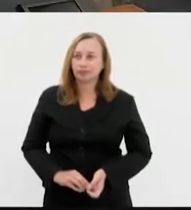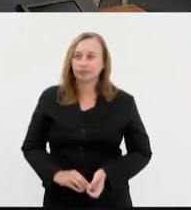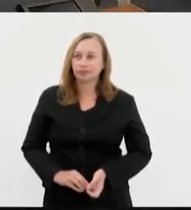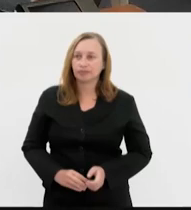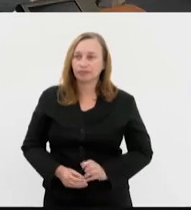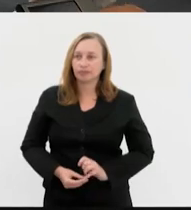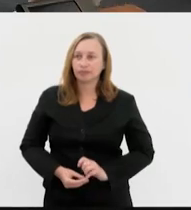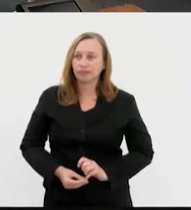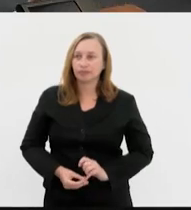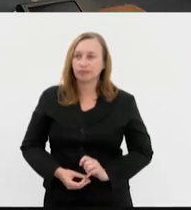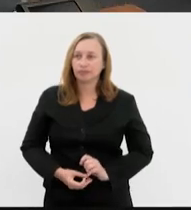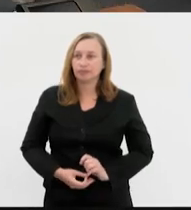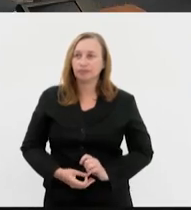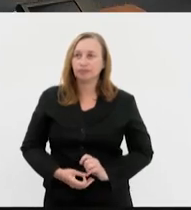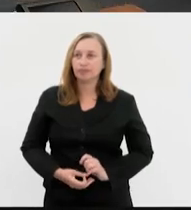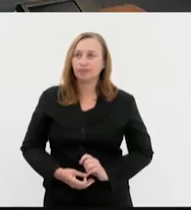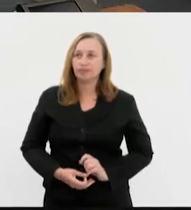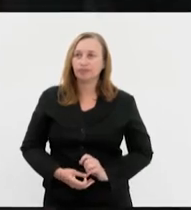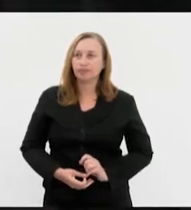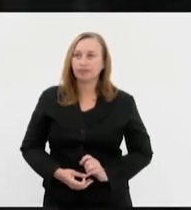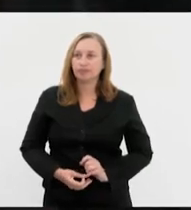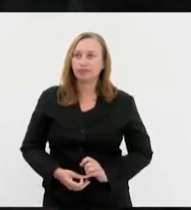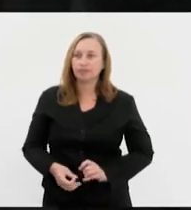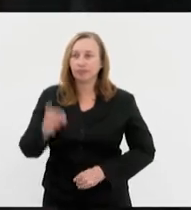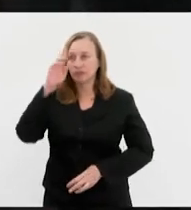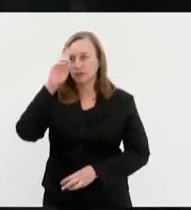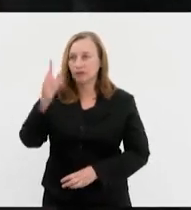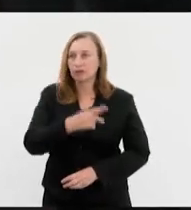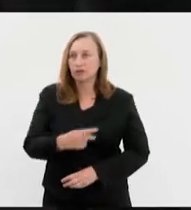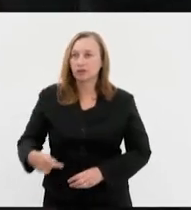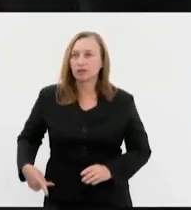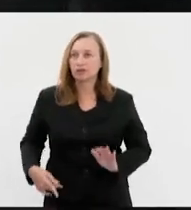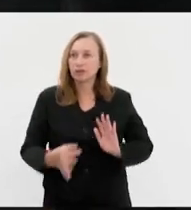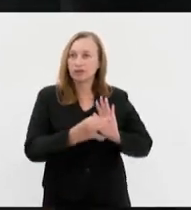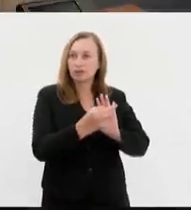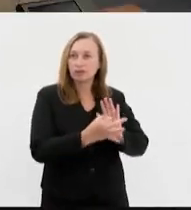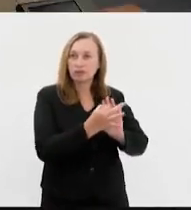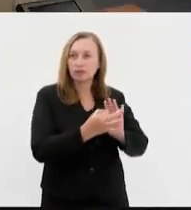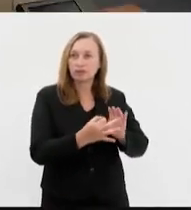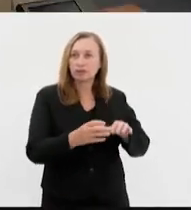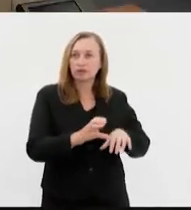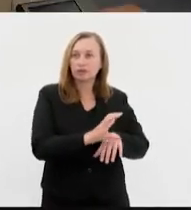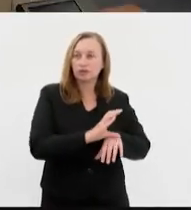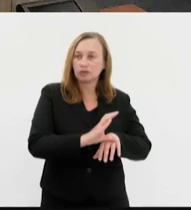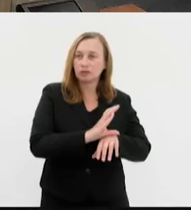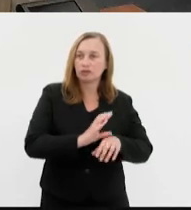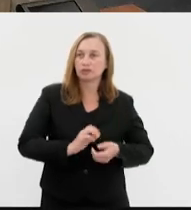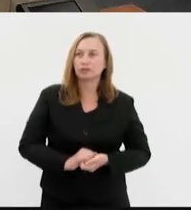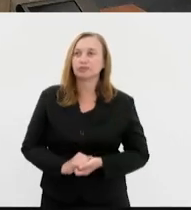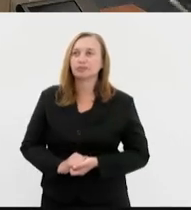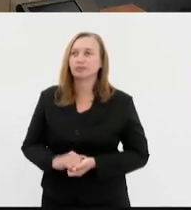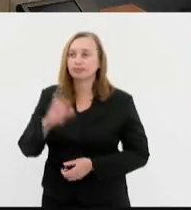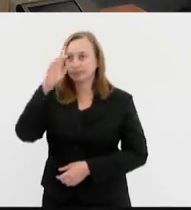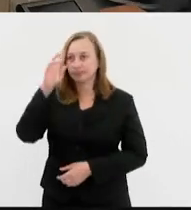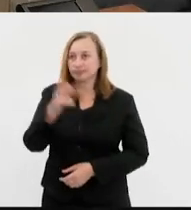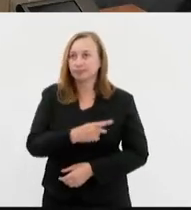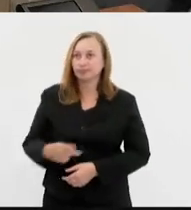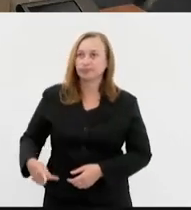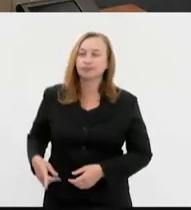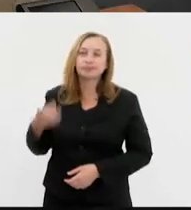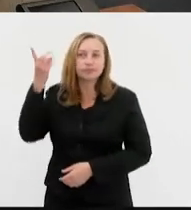Vou dar constitucionalidade, então. Senhor presidente, o parecer é pela constitucionalidade. Senhor presidente. Deputado Luiz